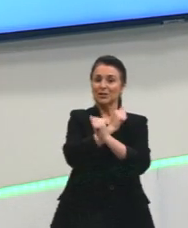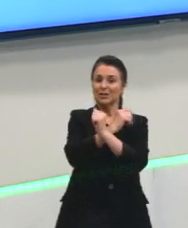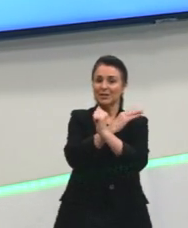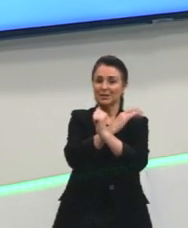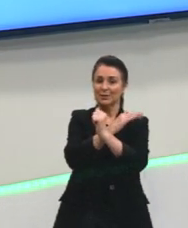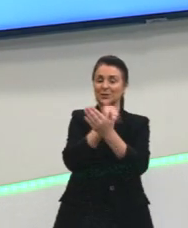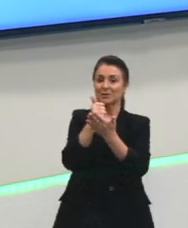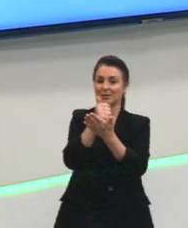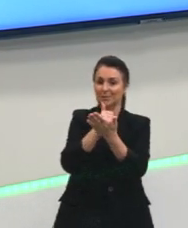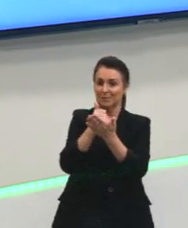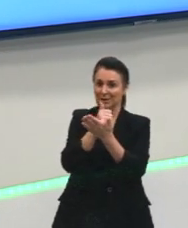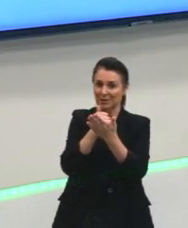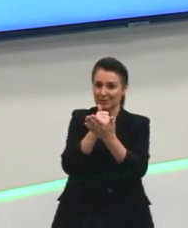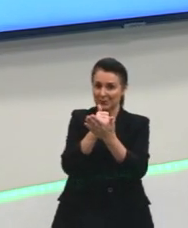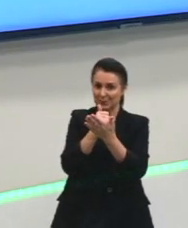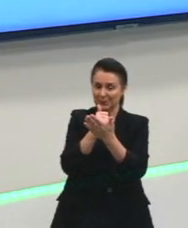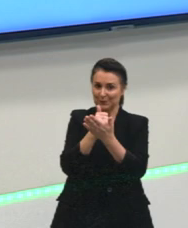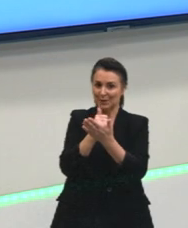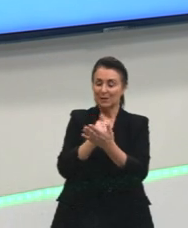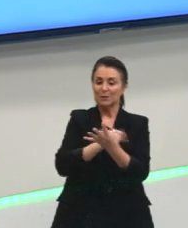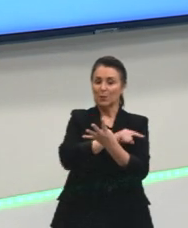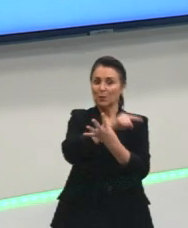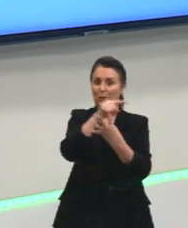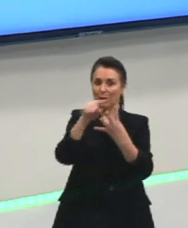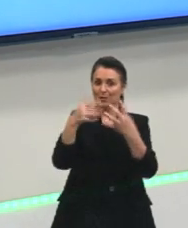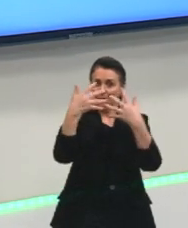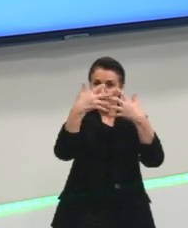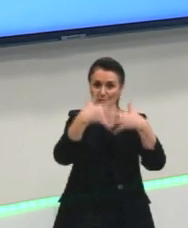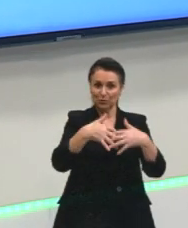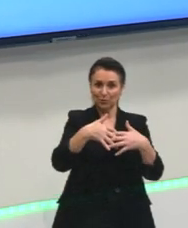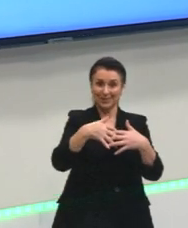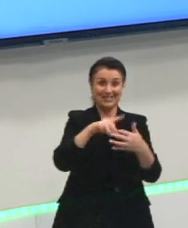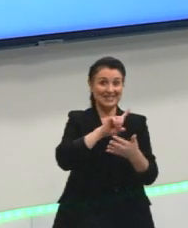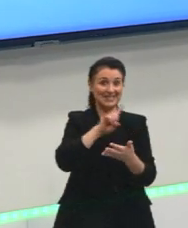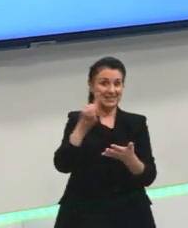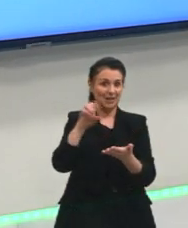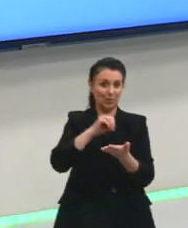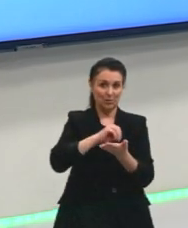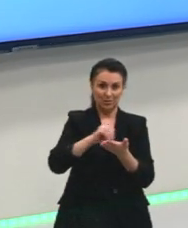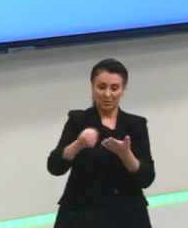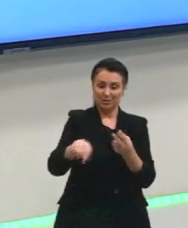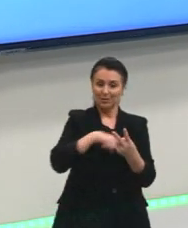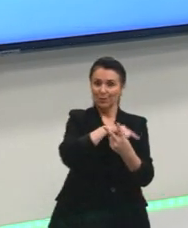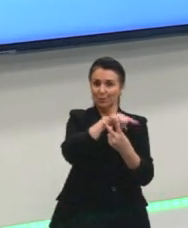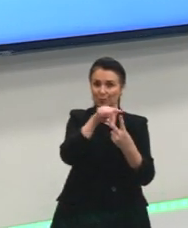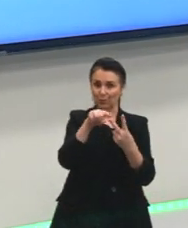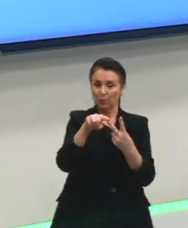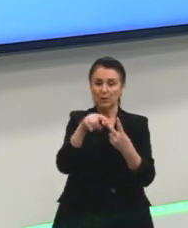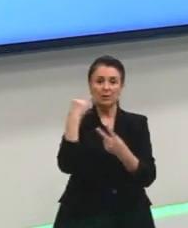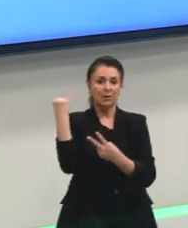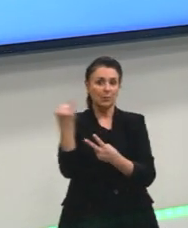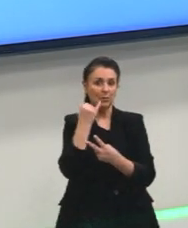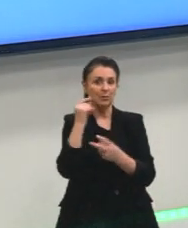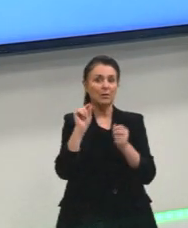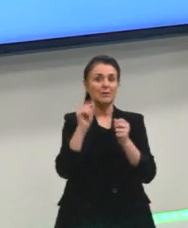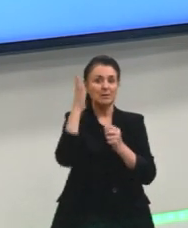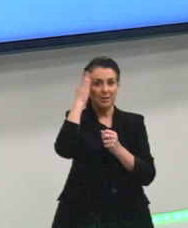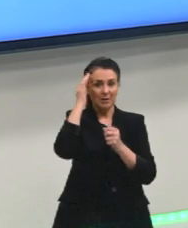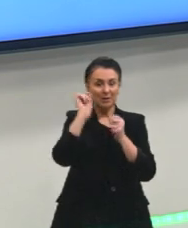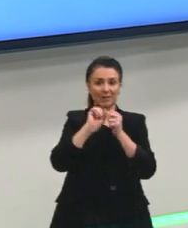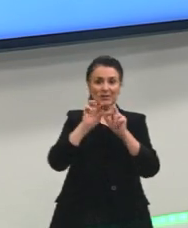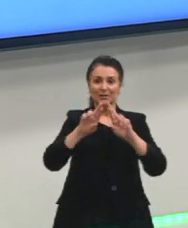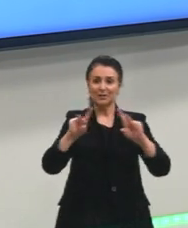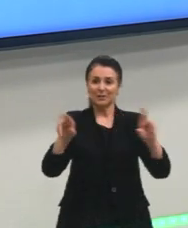tá são as entre as quatro funções inorgânicas são duas e a fundamental a gente saber diferença a elas